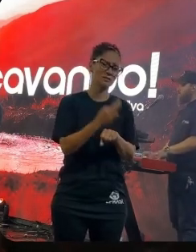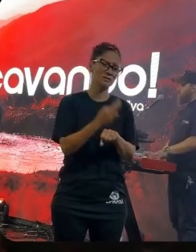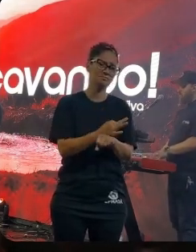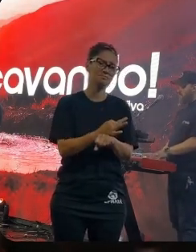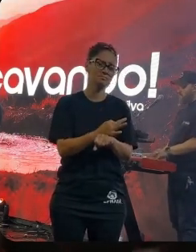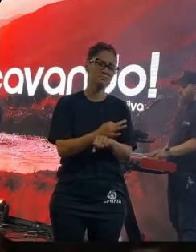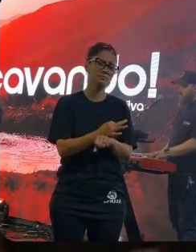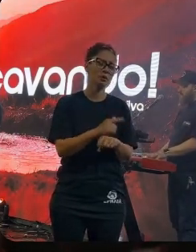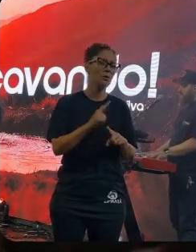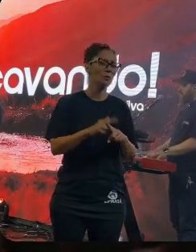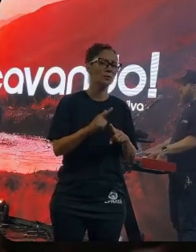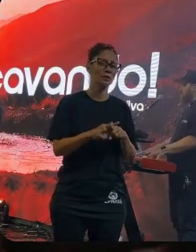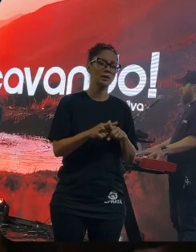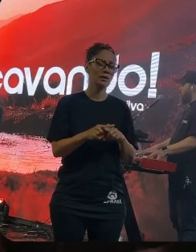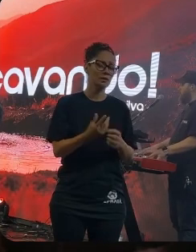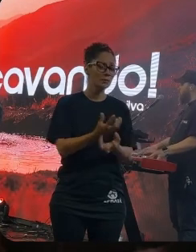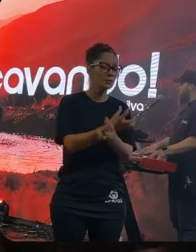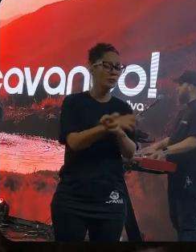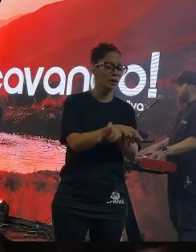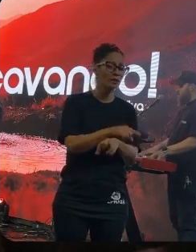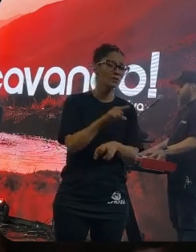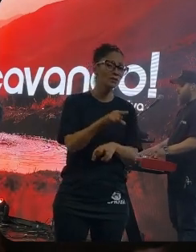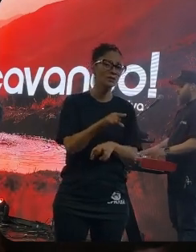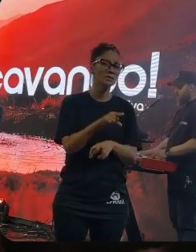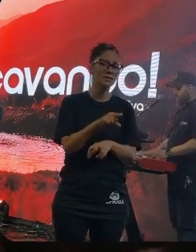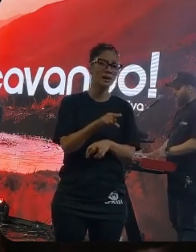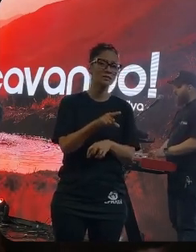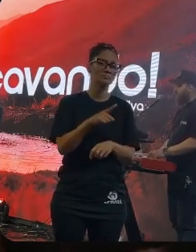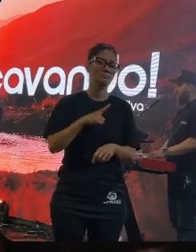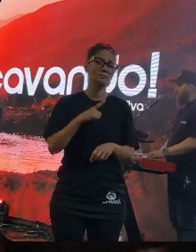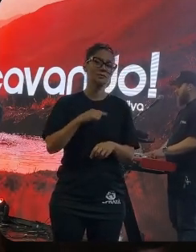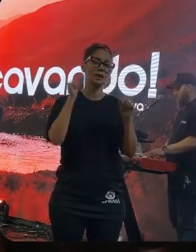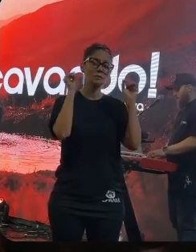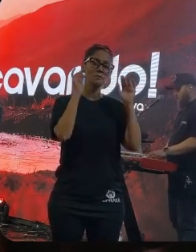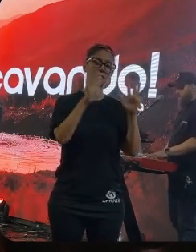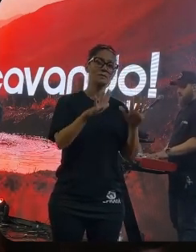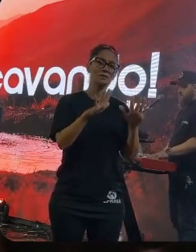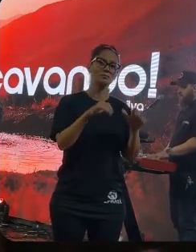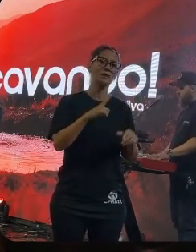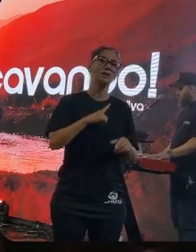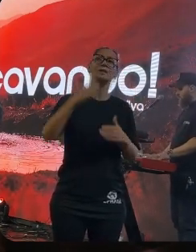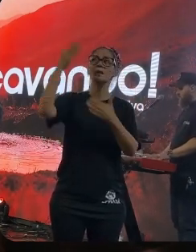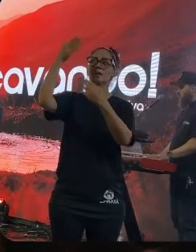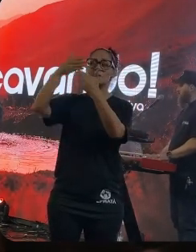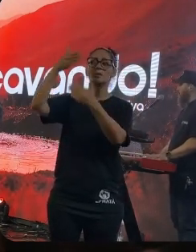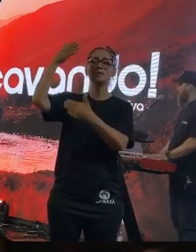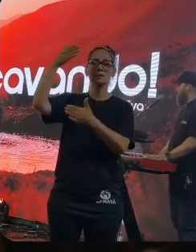Porque mesmo no vale em que você está, tem bênção e tem presença.